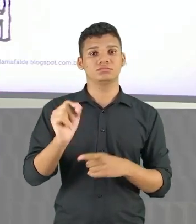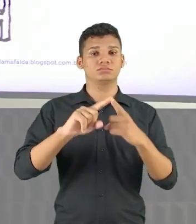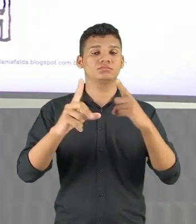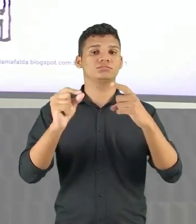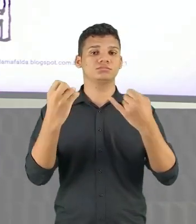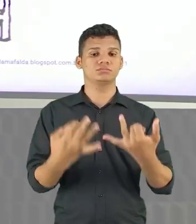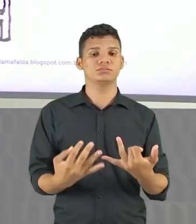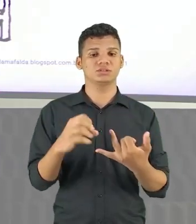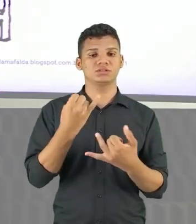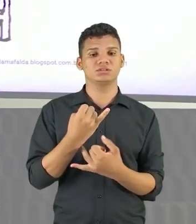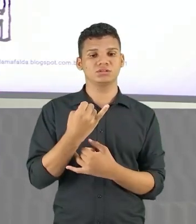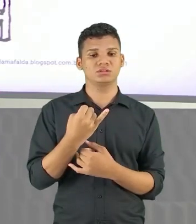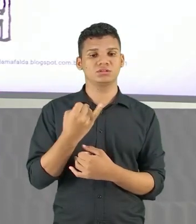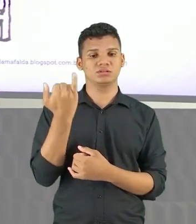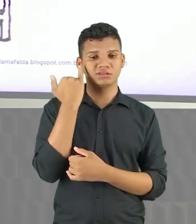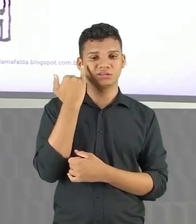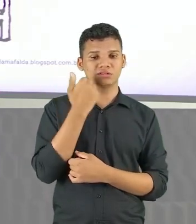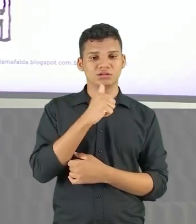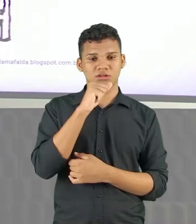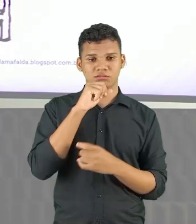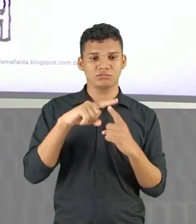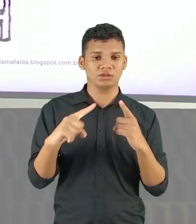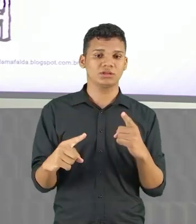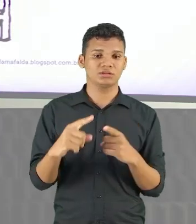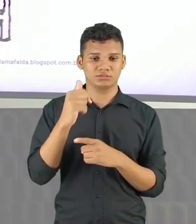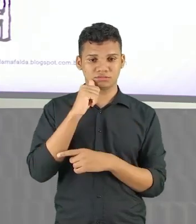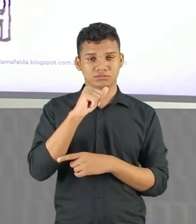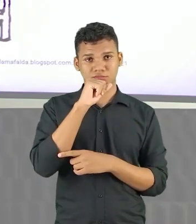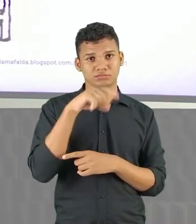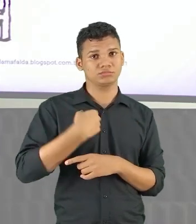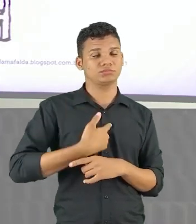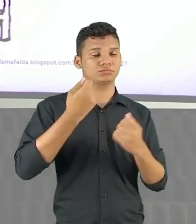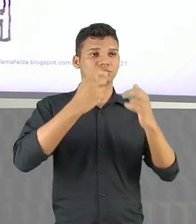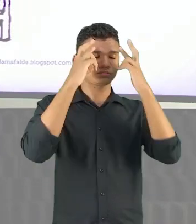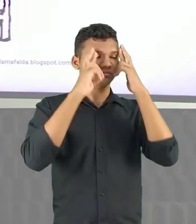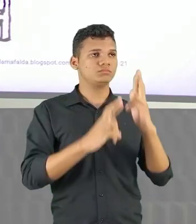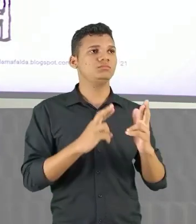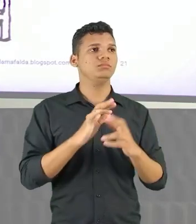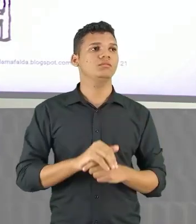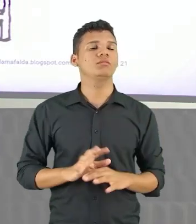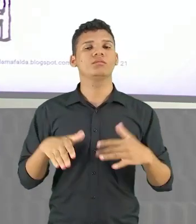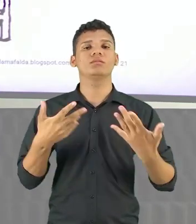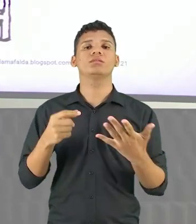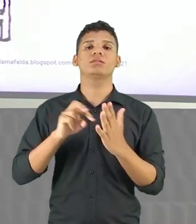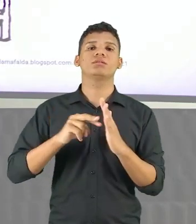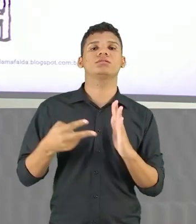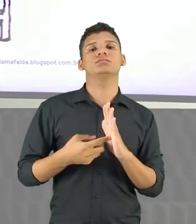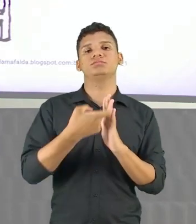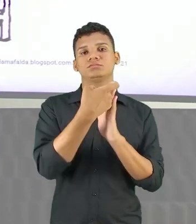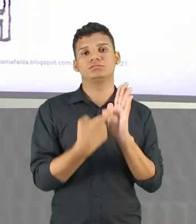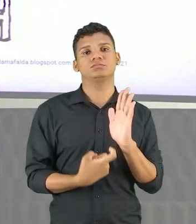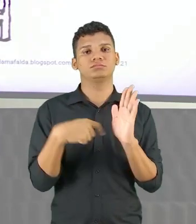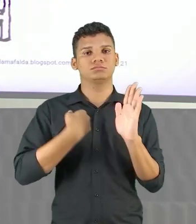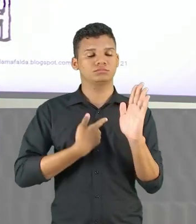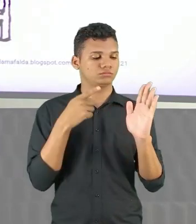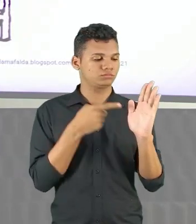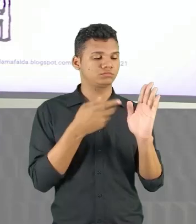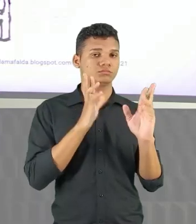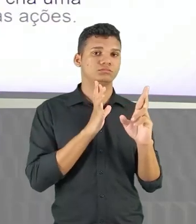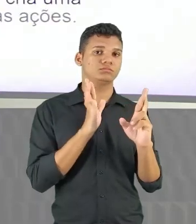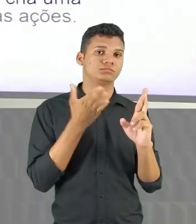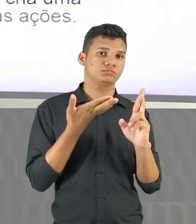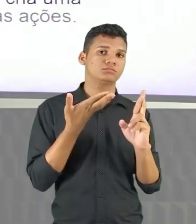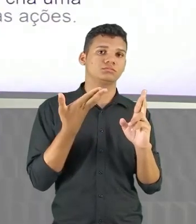se ela é a mãe e uma mãe é uma mãe, né? A gente precisa respeitá-la. Então esse é o primeiro texto que a gente tem referente a essa